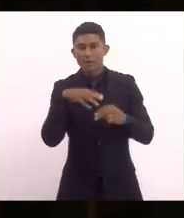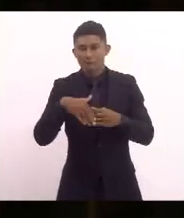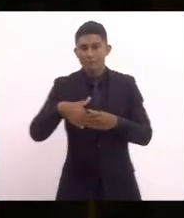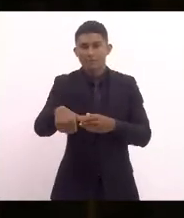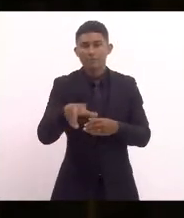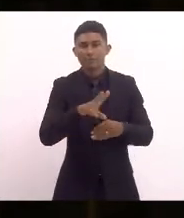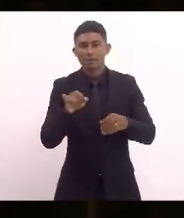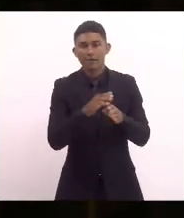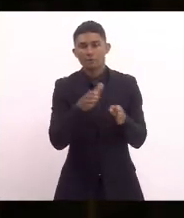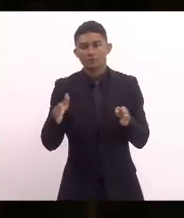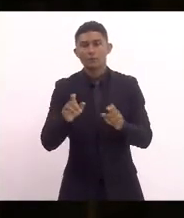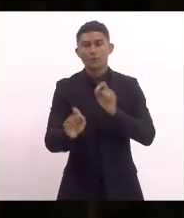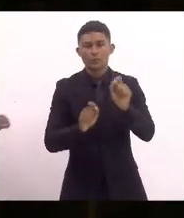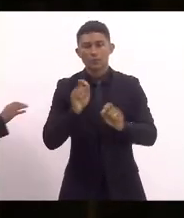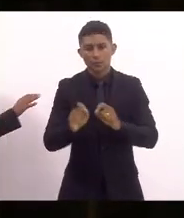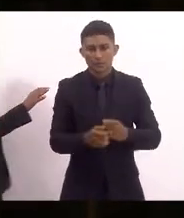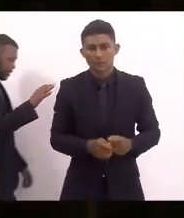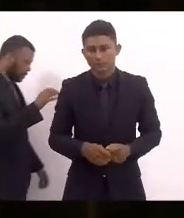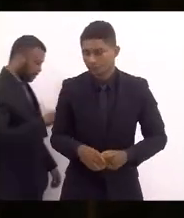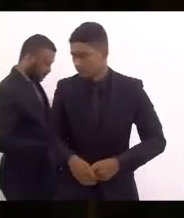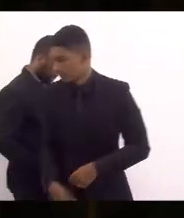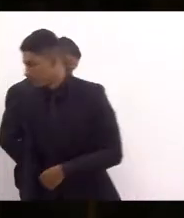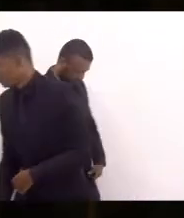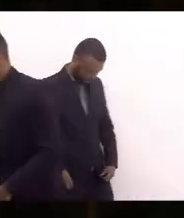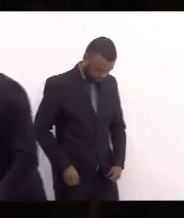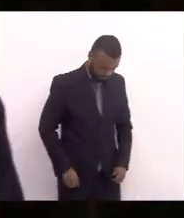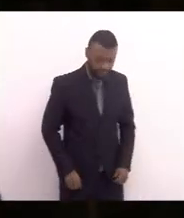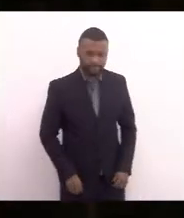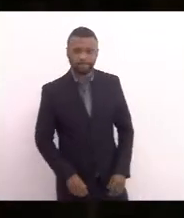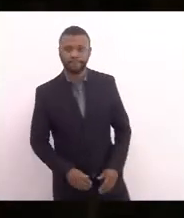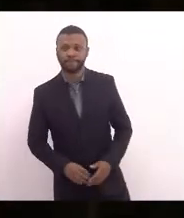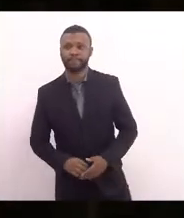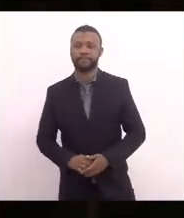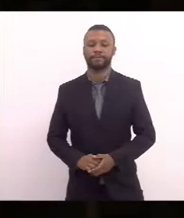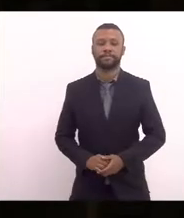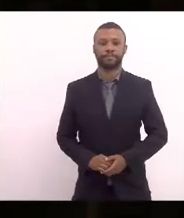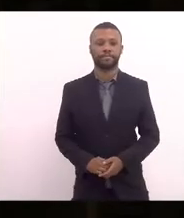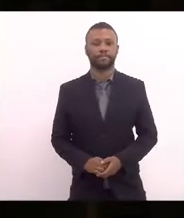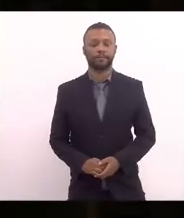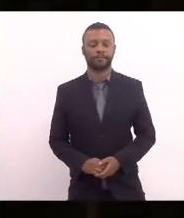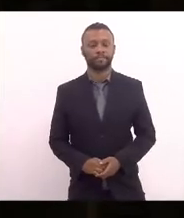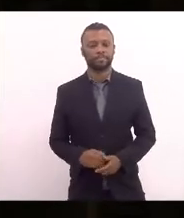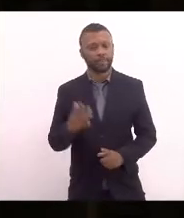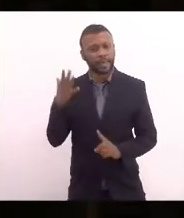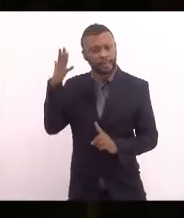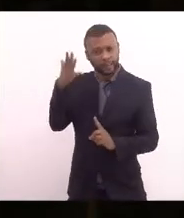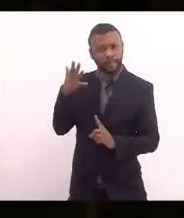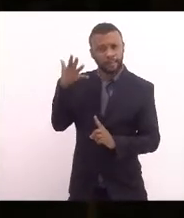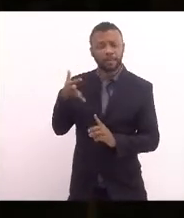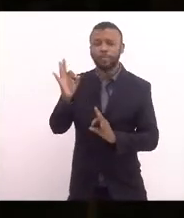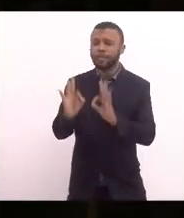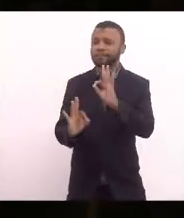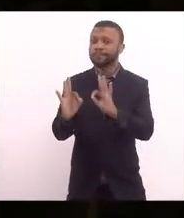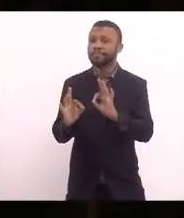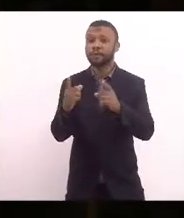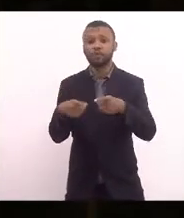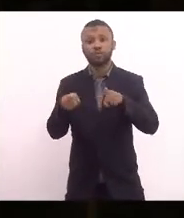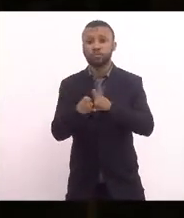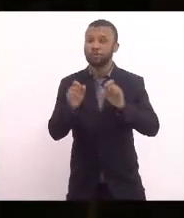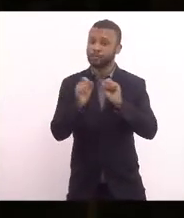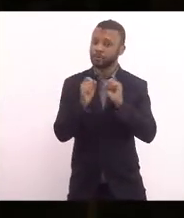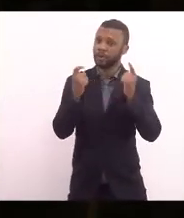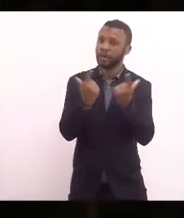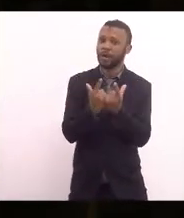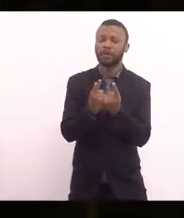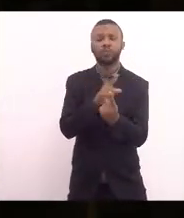Desta forma, este evento foi construído em conjunto com a Casa para relevar a necessidade